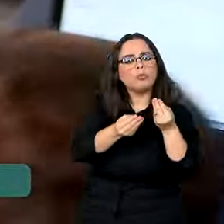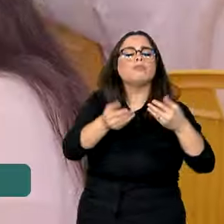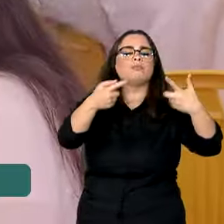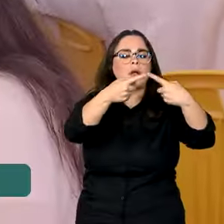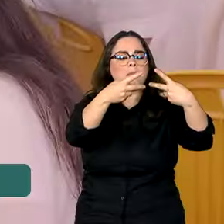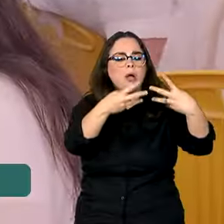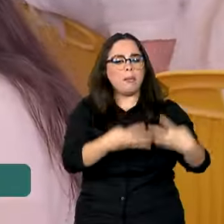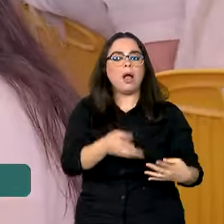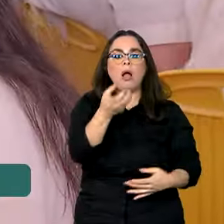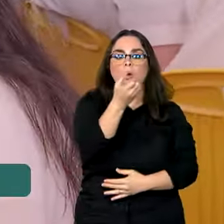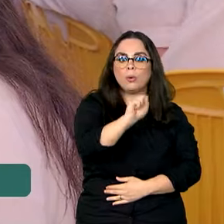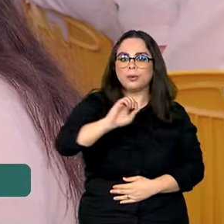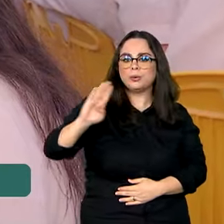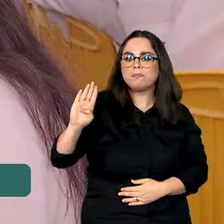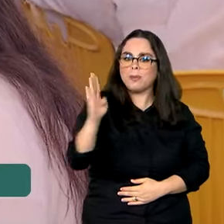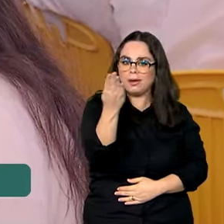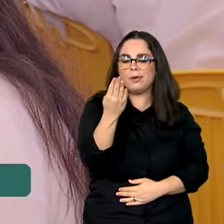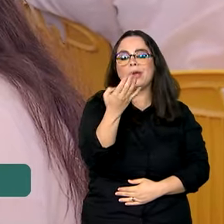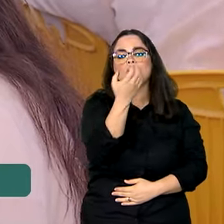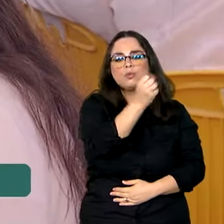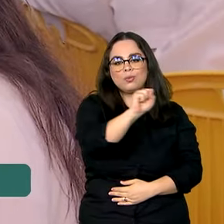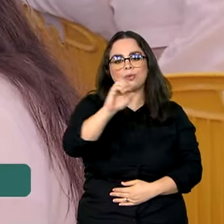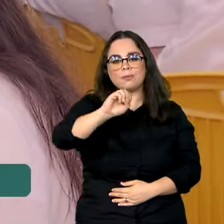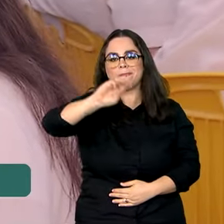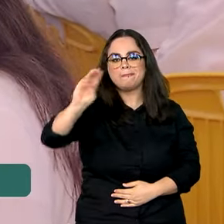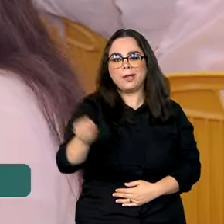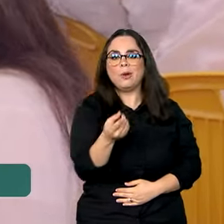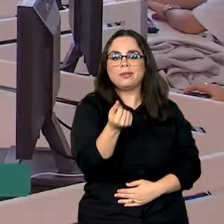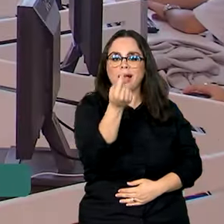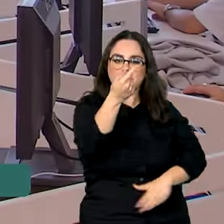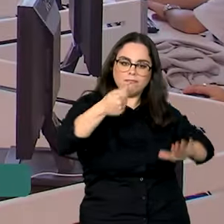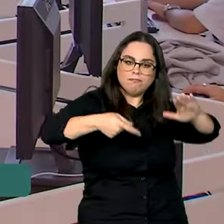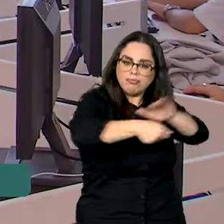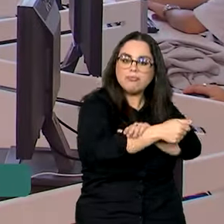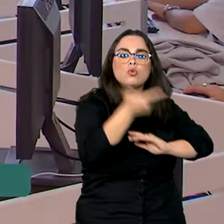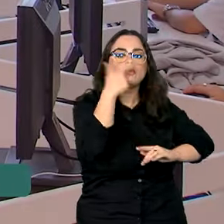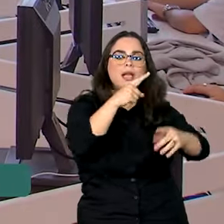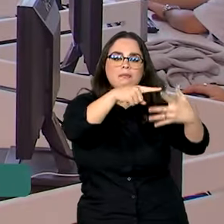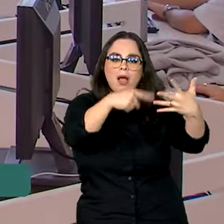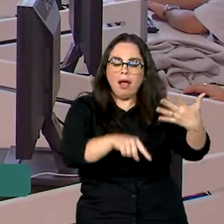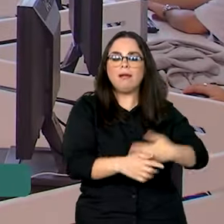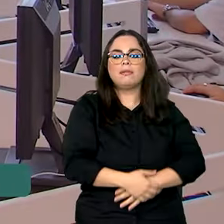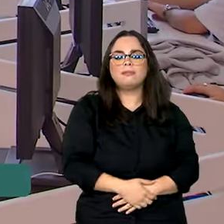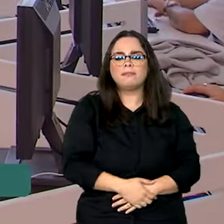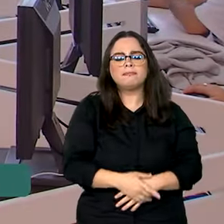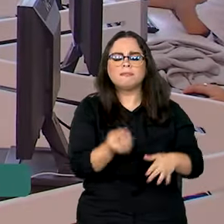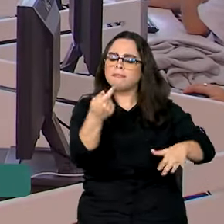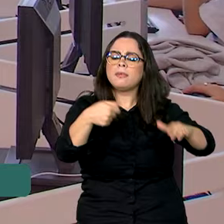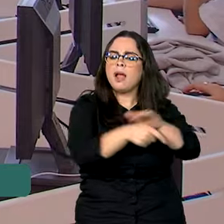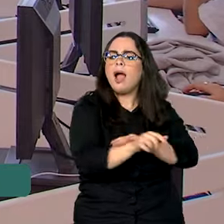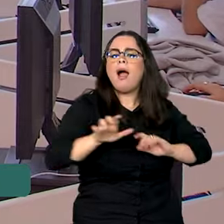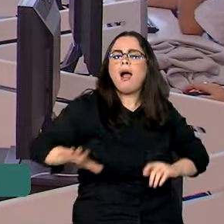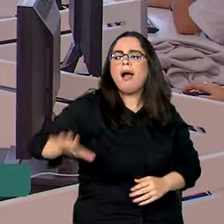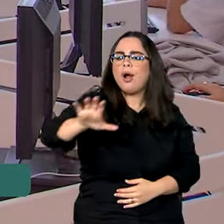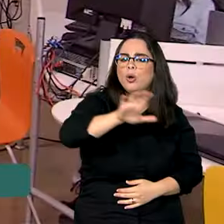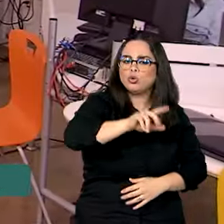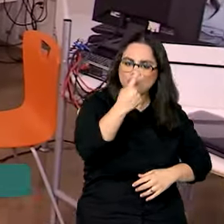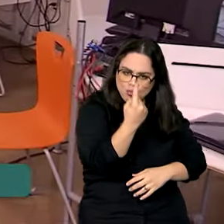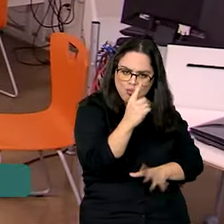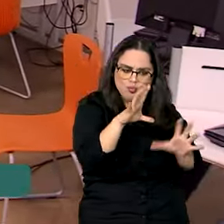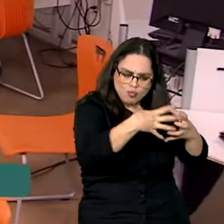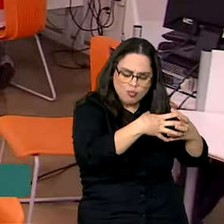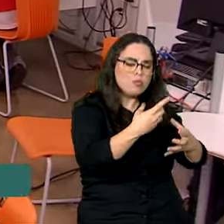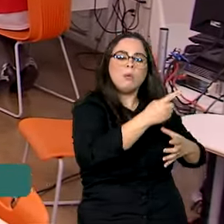previstos 8 bilhões e 800 milhões de reais em investimentos. Os recursos vêm de várias fontes,